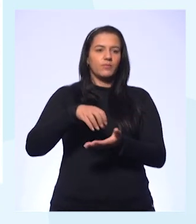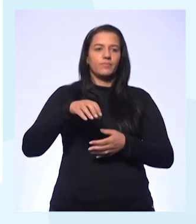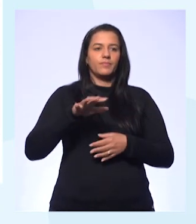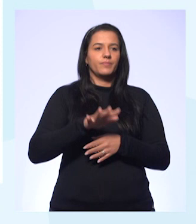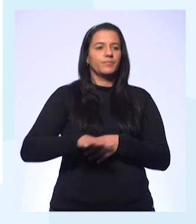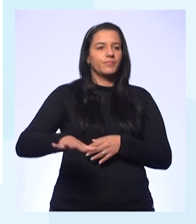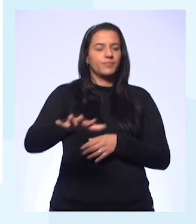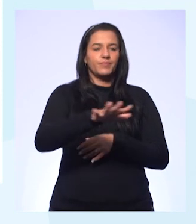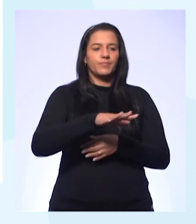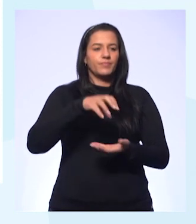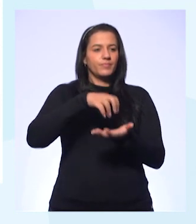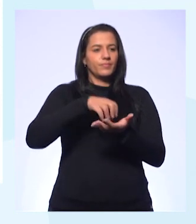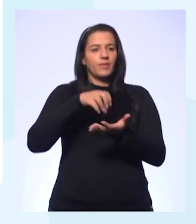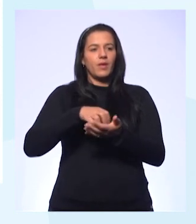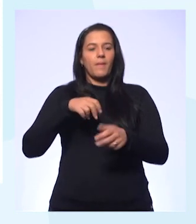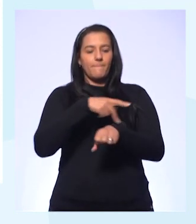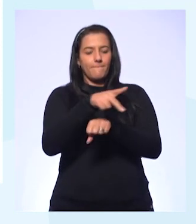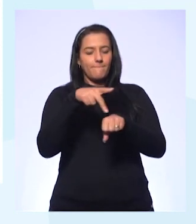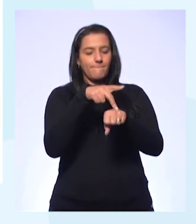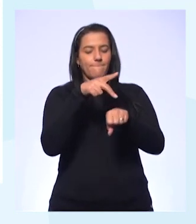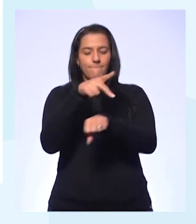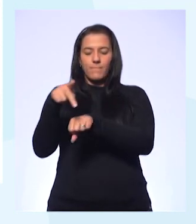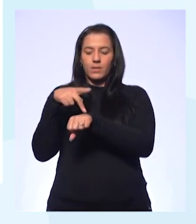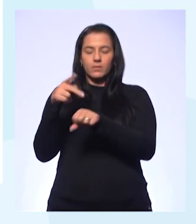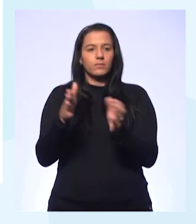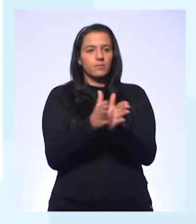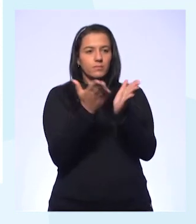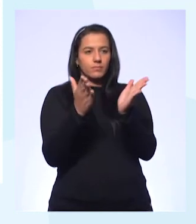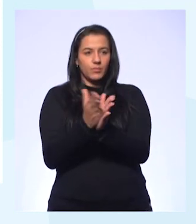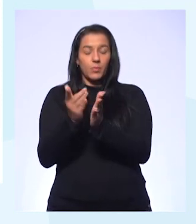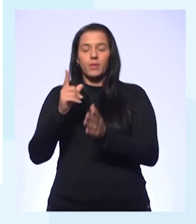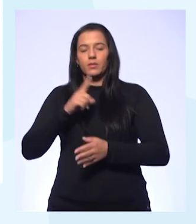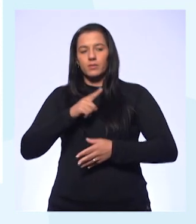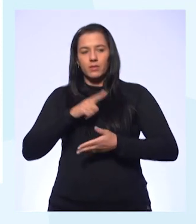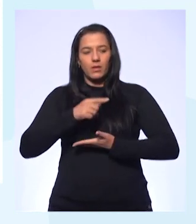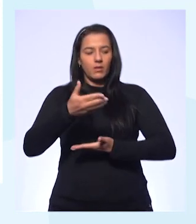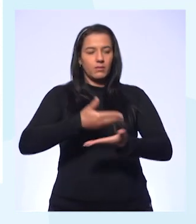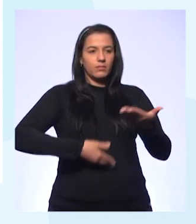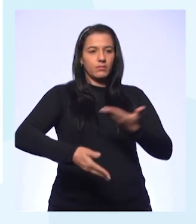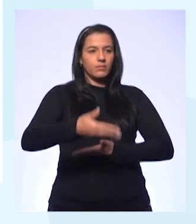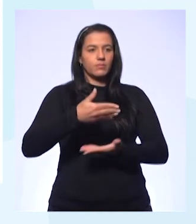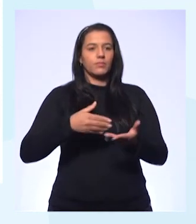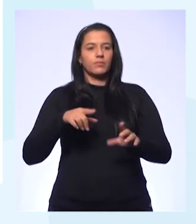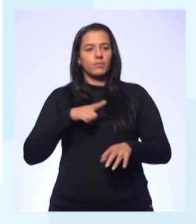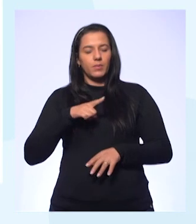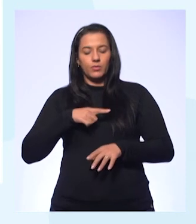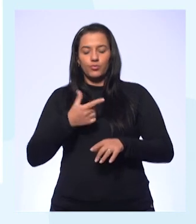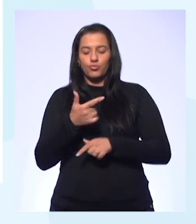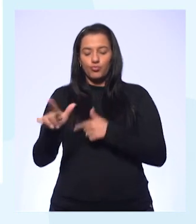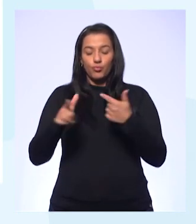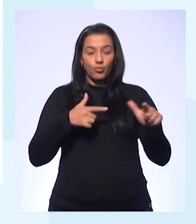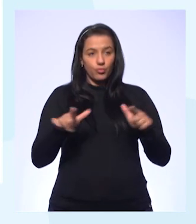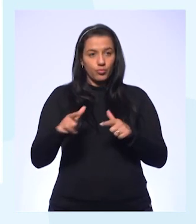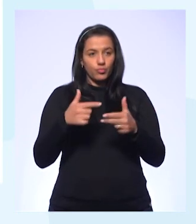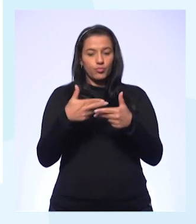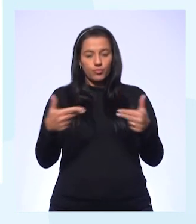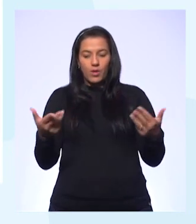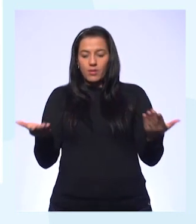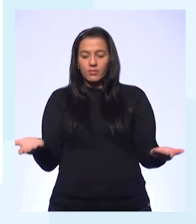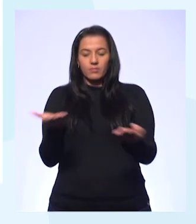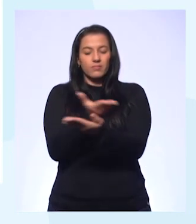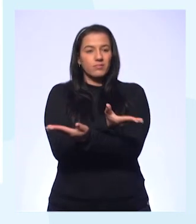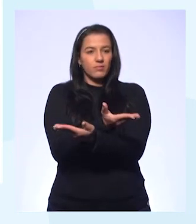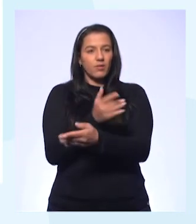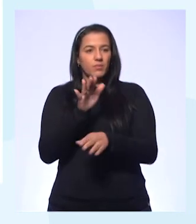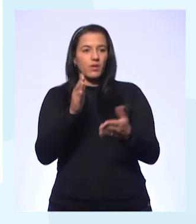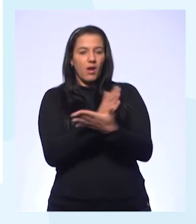mas que são países pobres. Então, tem essa relação dessa necessidade de trocar recursos até por petróleo, porque a África,